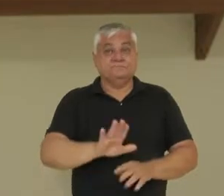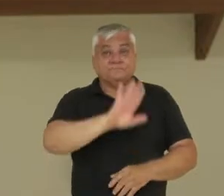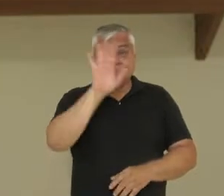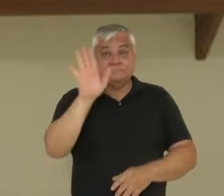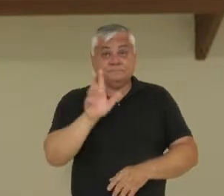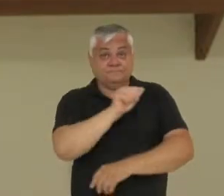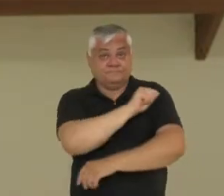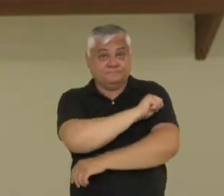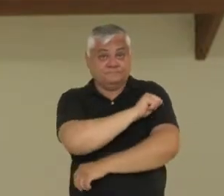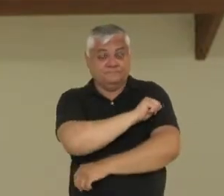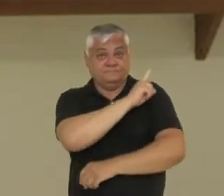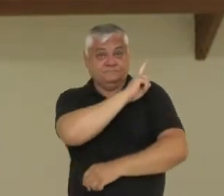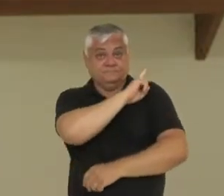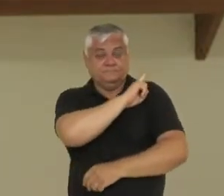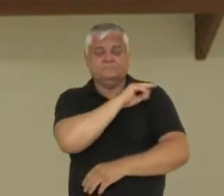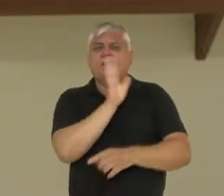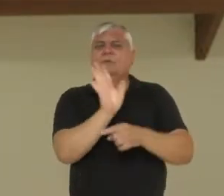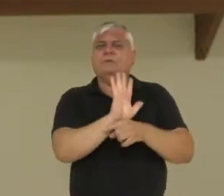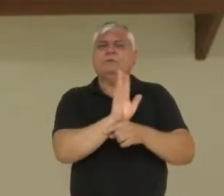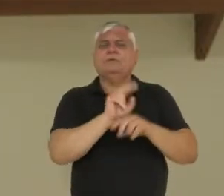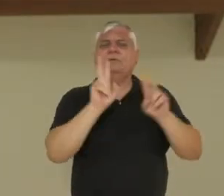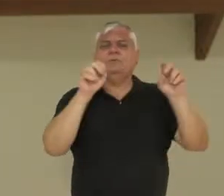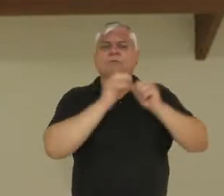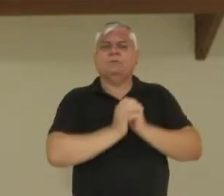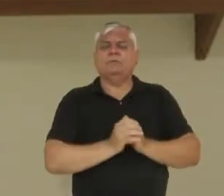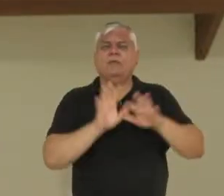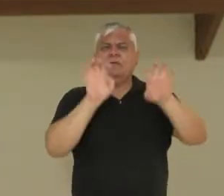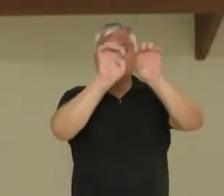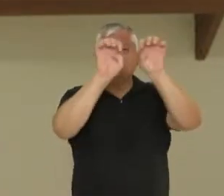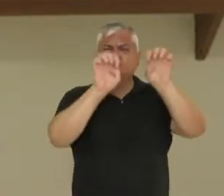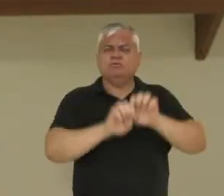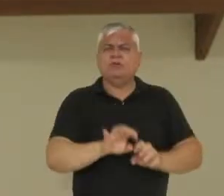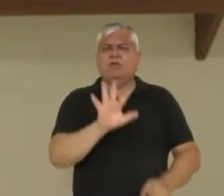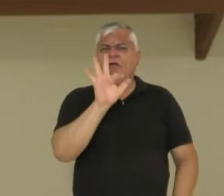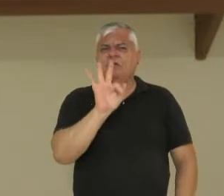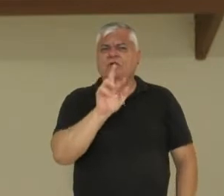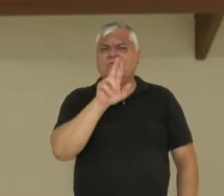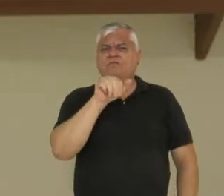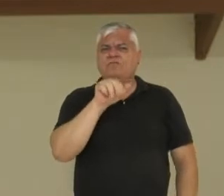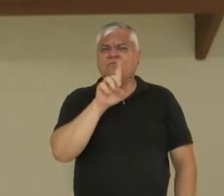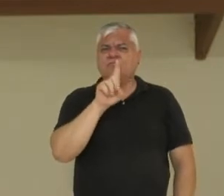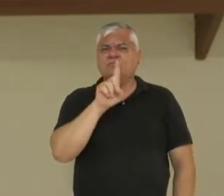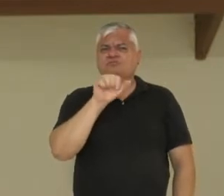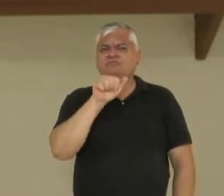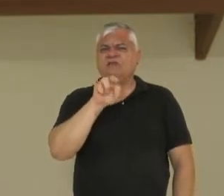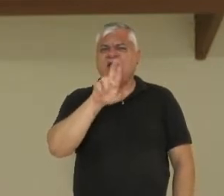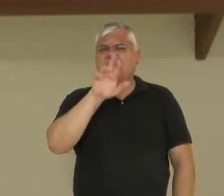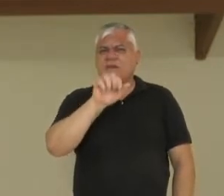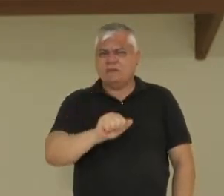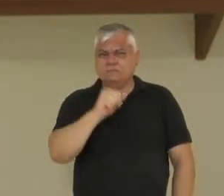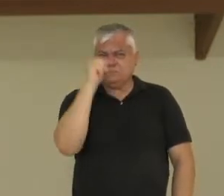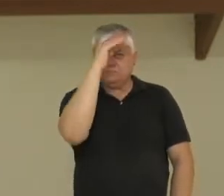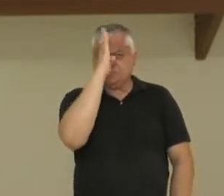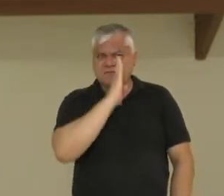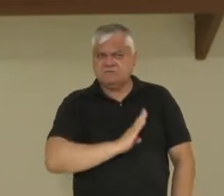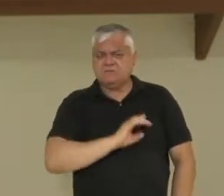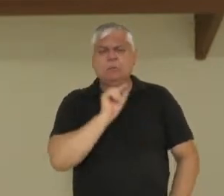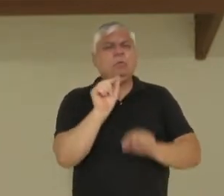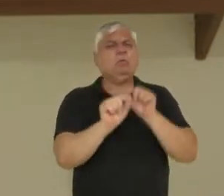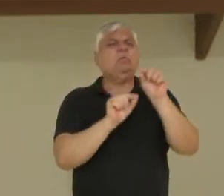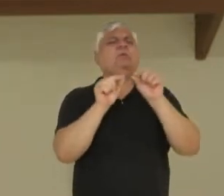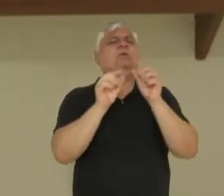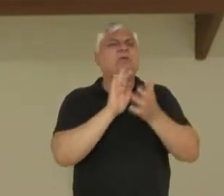Olá, estudantes da segunda série. Nesse vídeo vamos falar sobre a estrutura fundiária brasileira. E para entendermos esse quesito estrutura fundiária